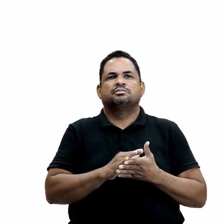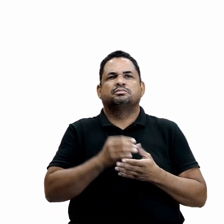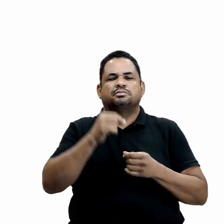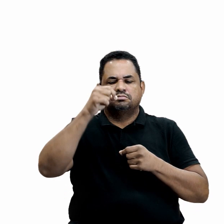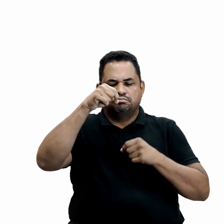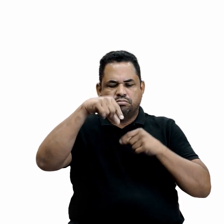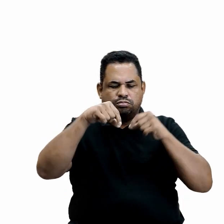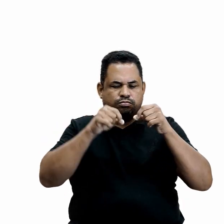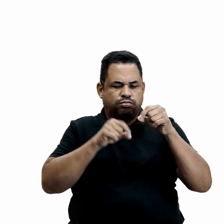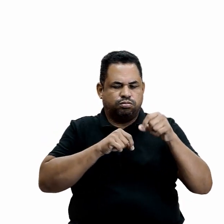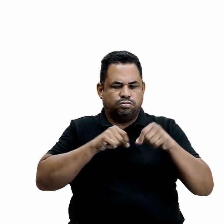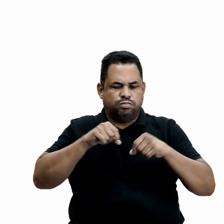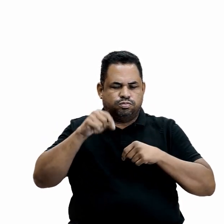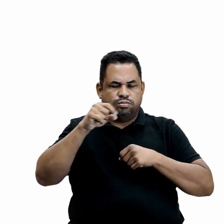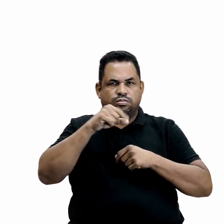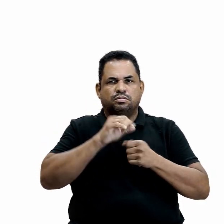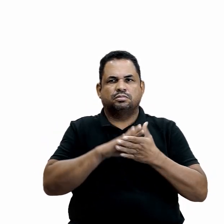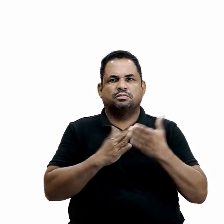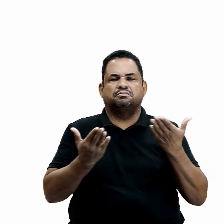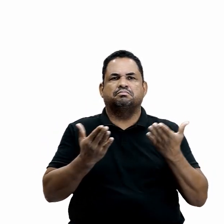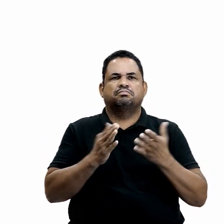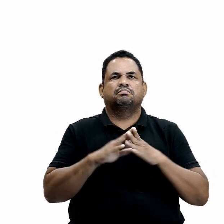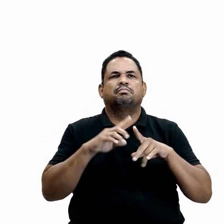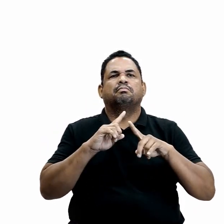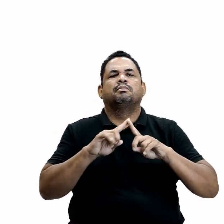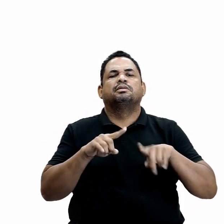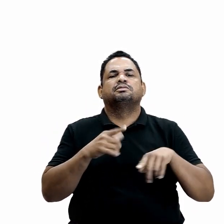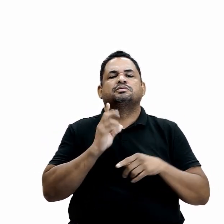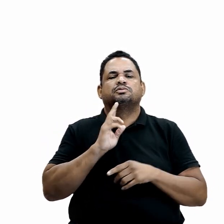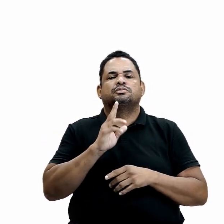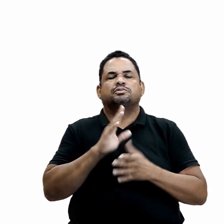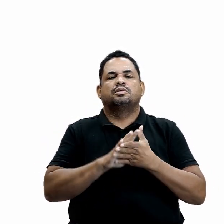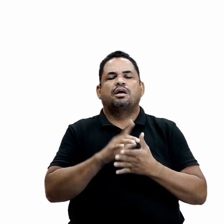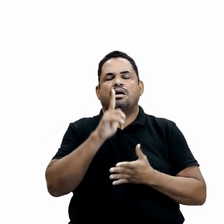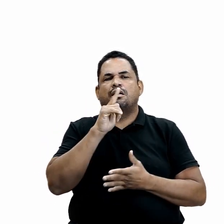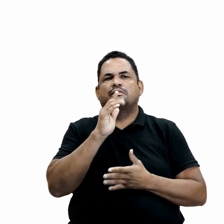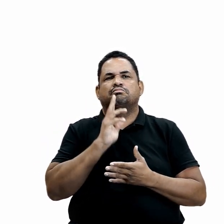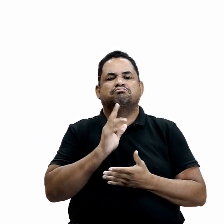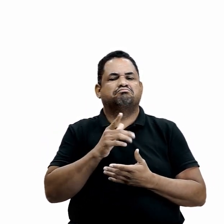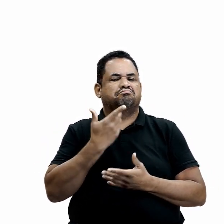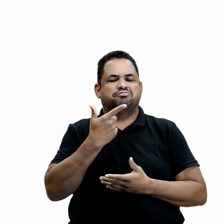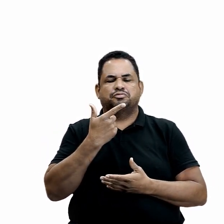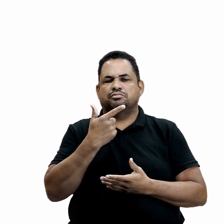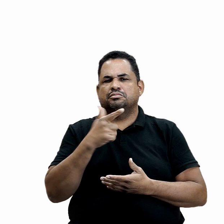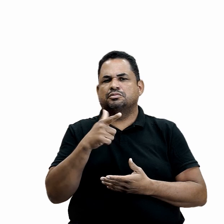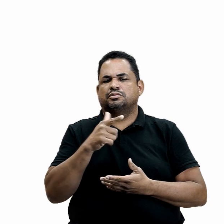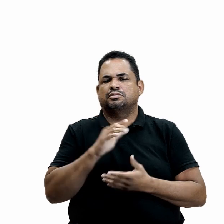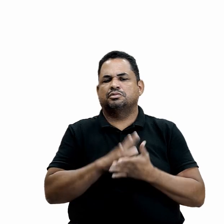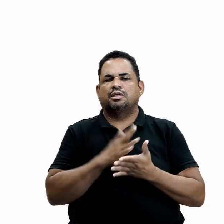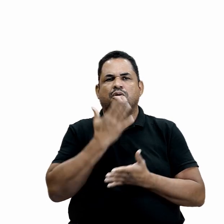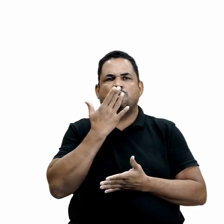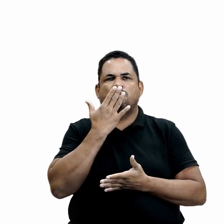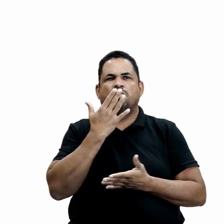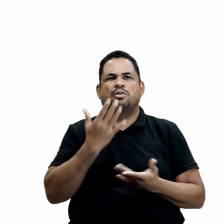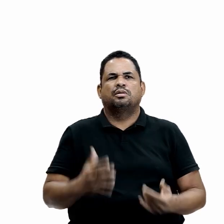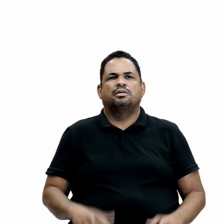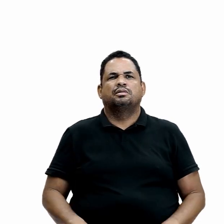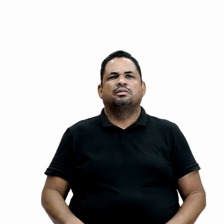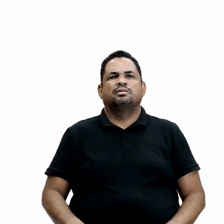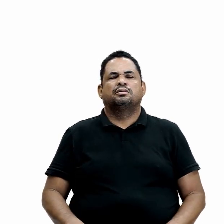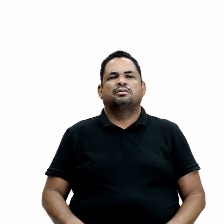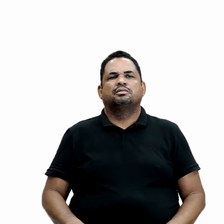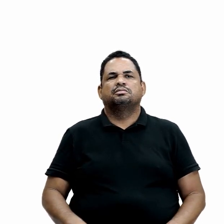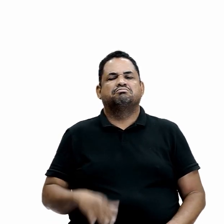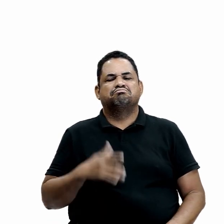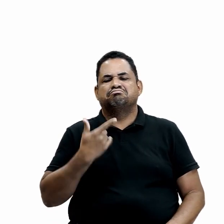bolhas, tal, mas ali continua sendo a água incolor. É um líquido extremamente incolor, não tem cor, não